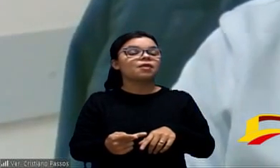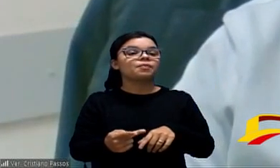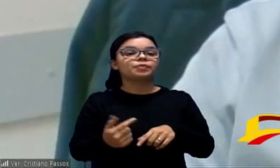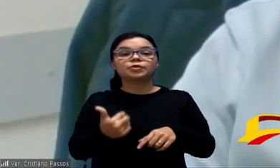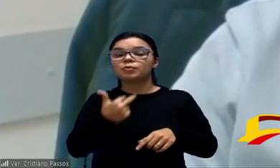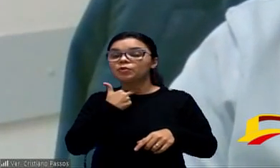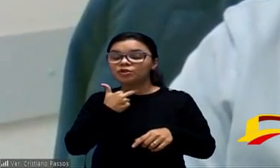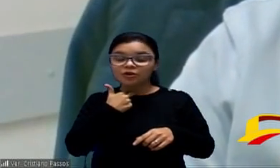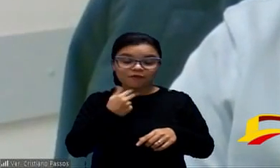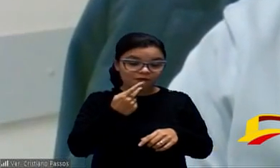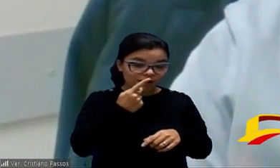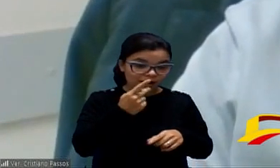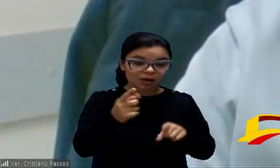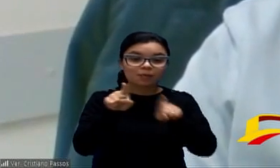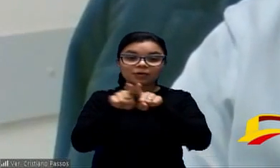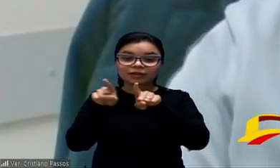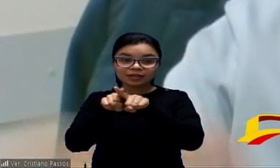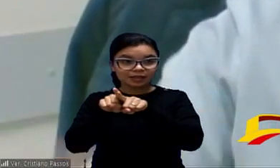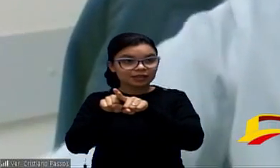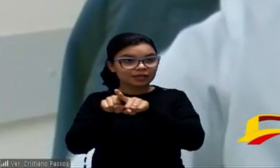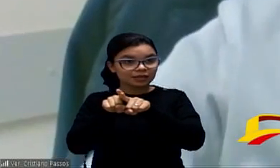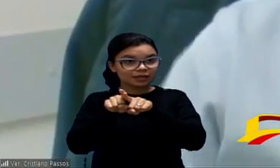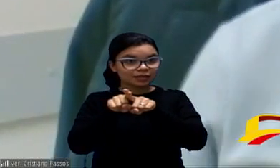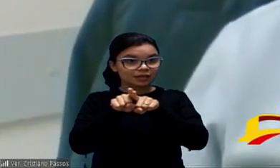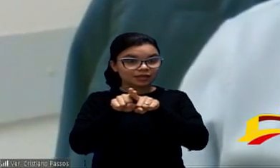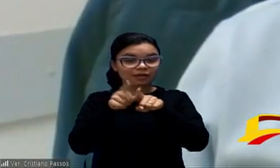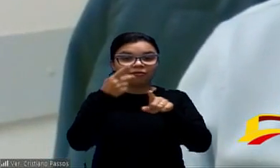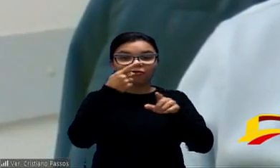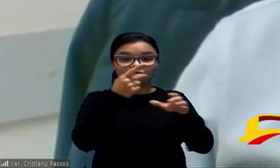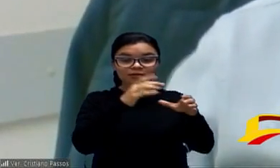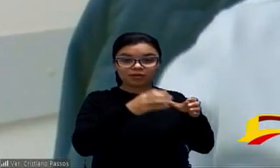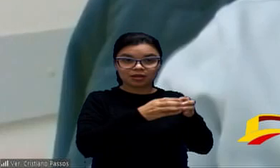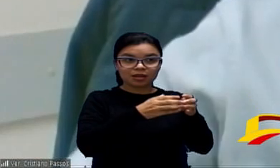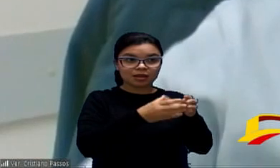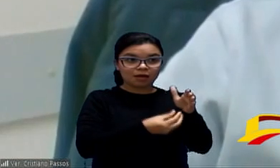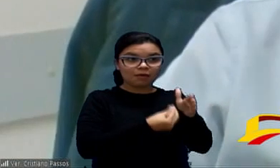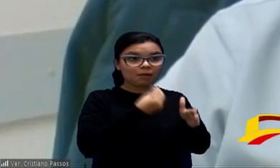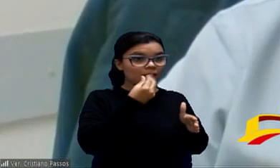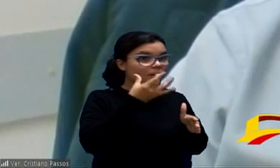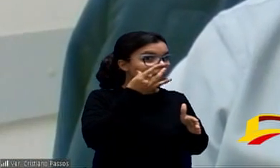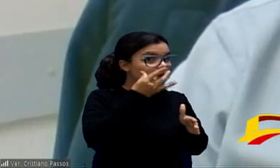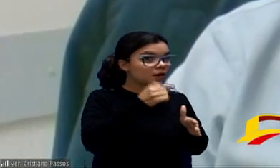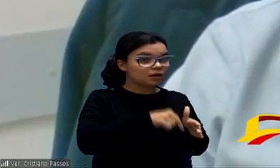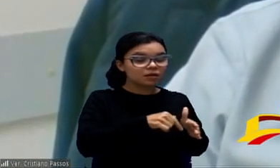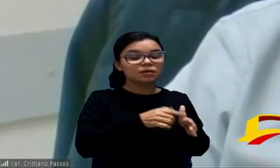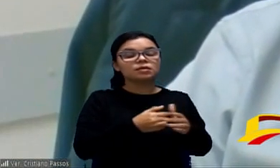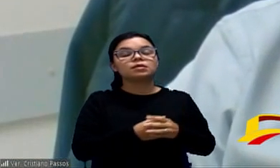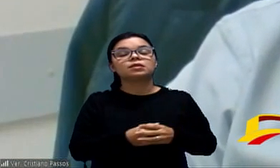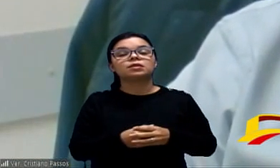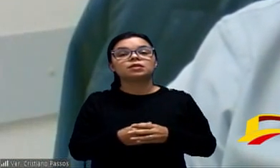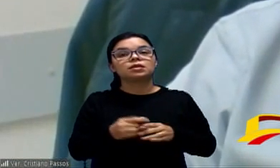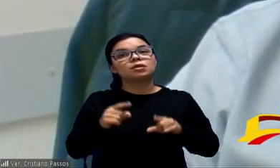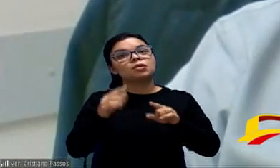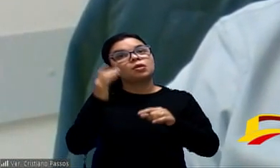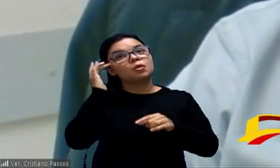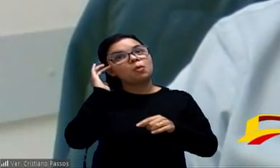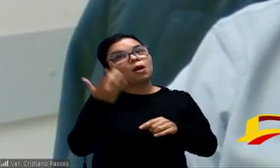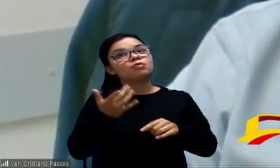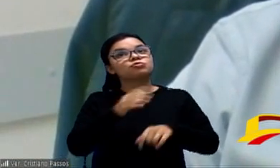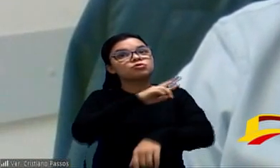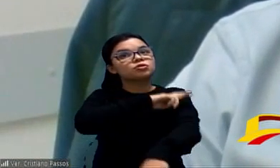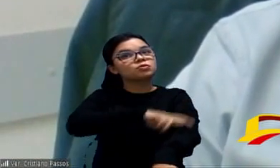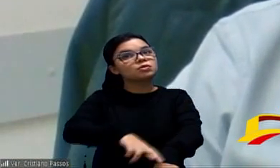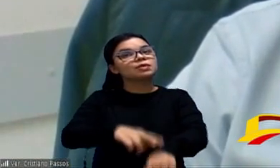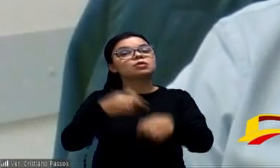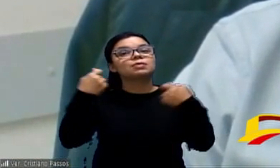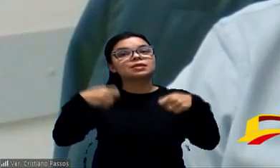não deixou essa pessoa ficar em silêncio, deu permissão à palavra. Então, acho que o respeito tem que valer em todas as circunstâncias. É só